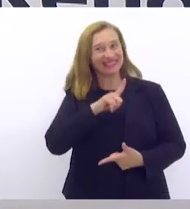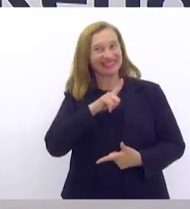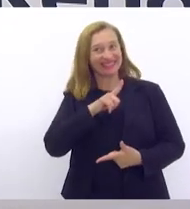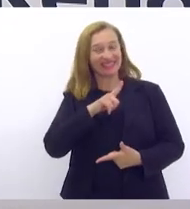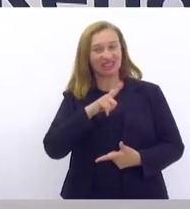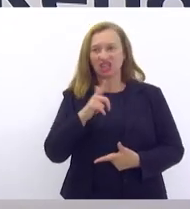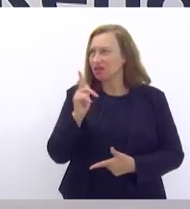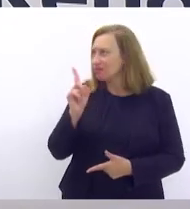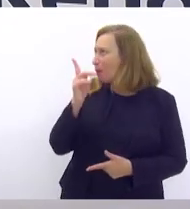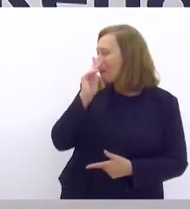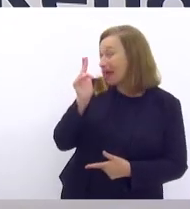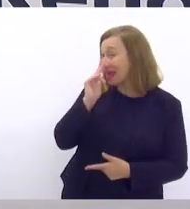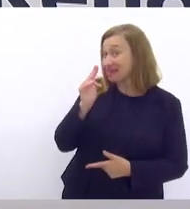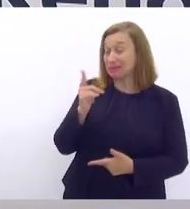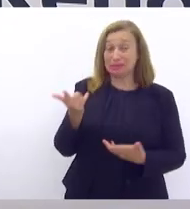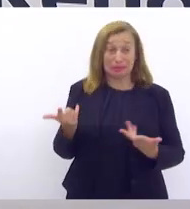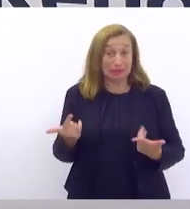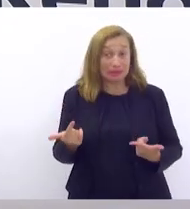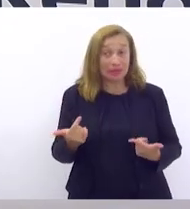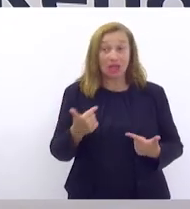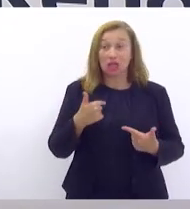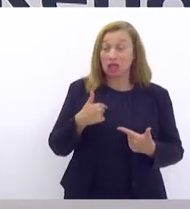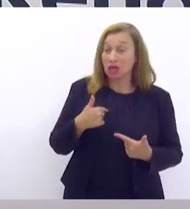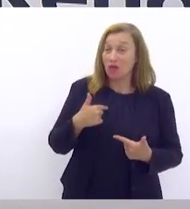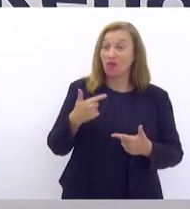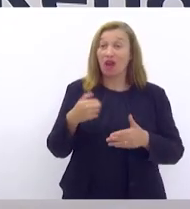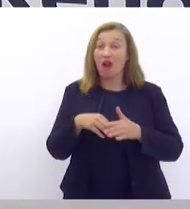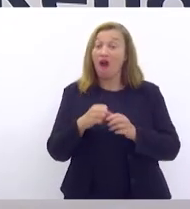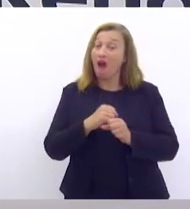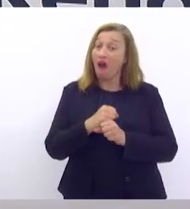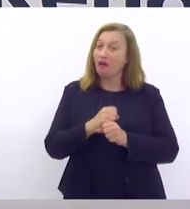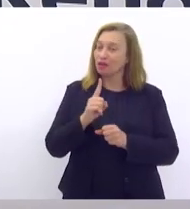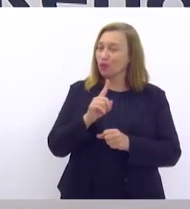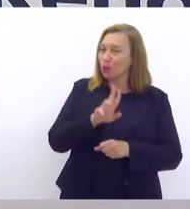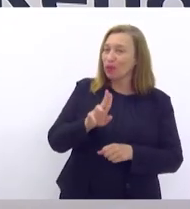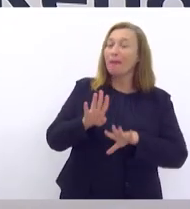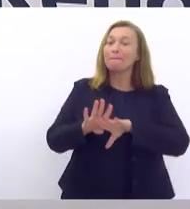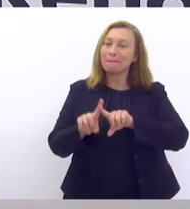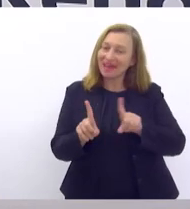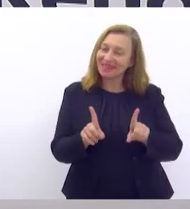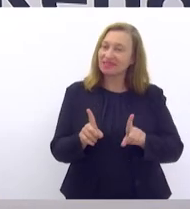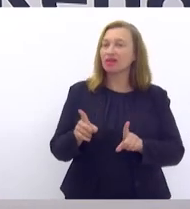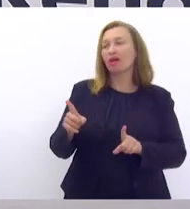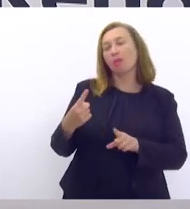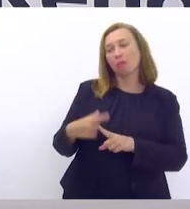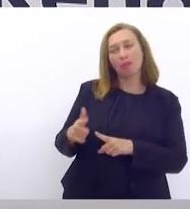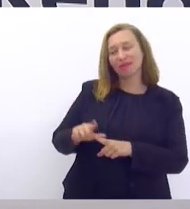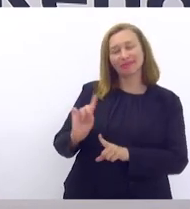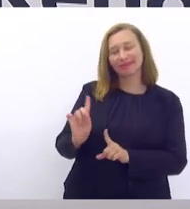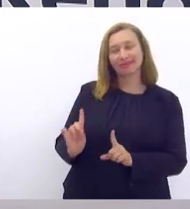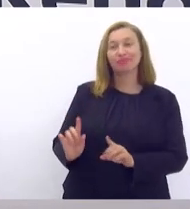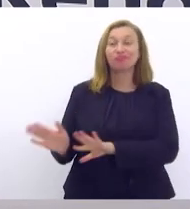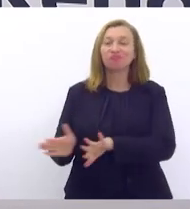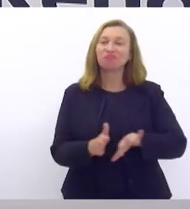Nem parece que eu não faço há algum tempo, né? Mas eles fazem isso comigo, não tem problema, não.